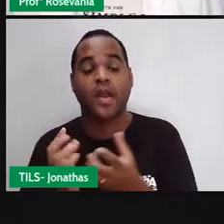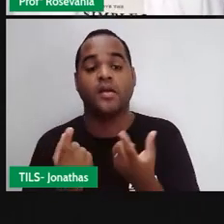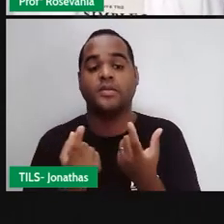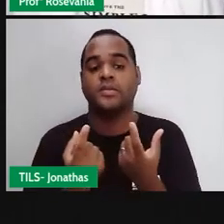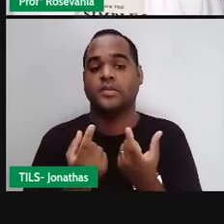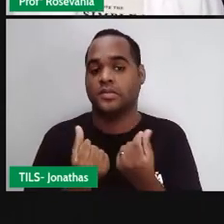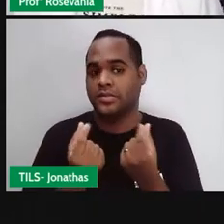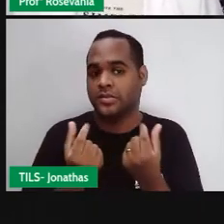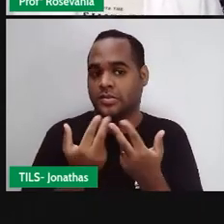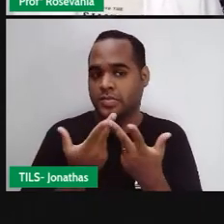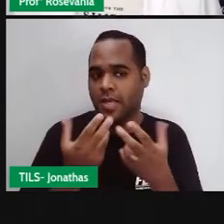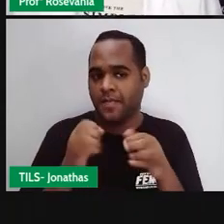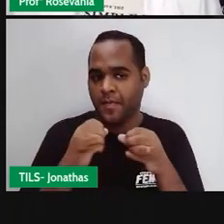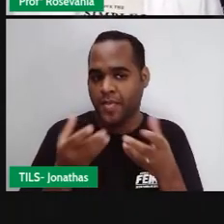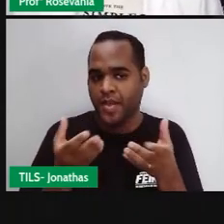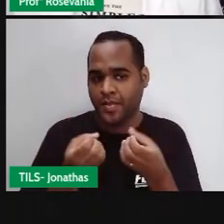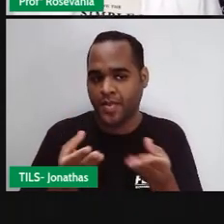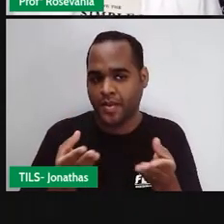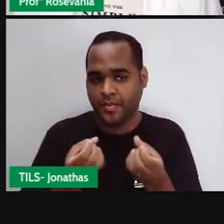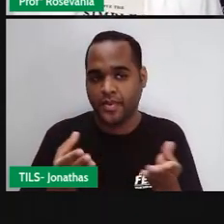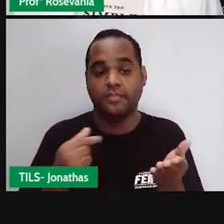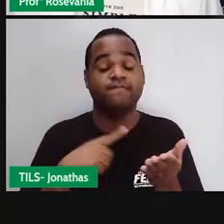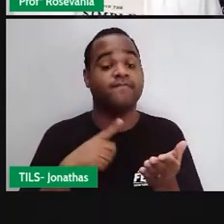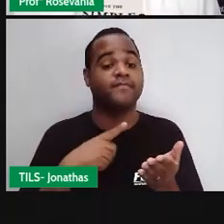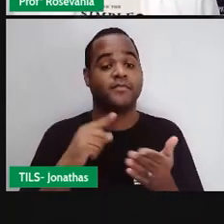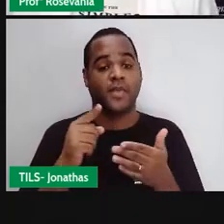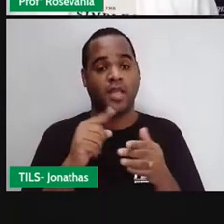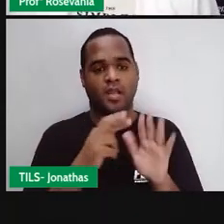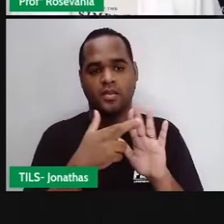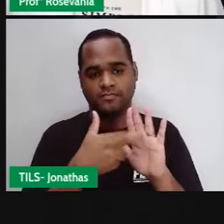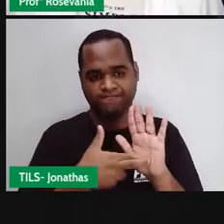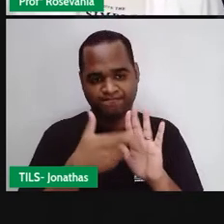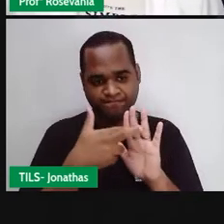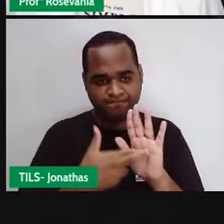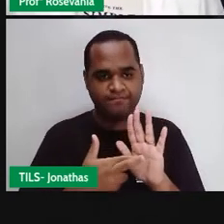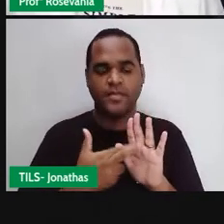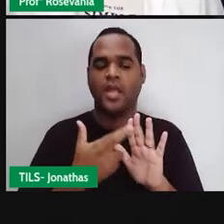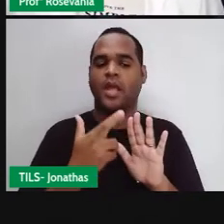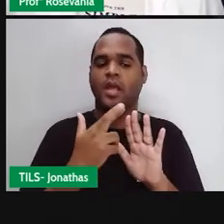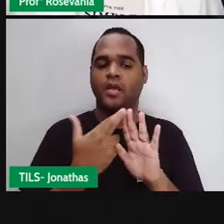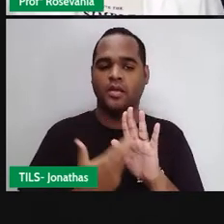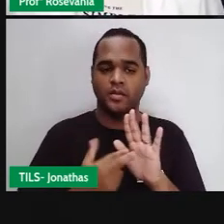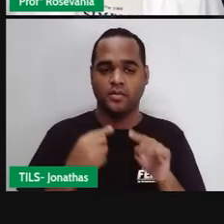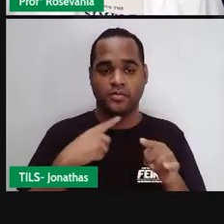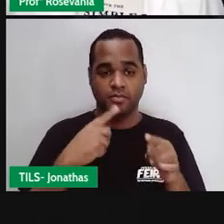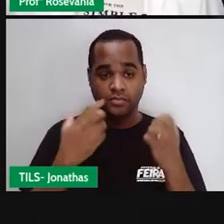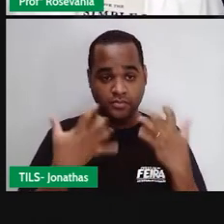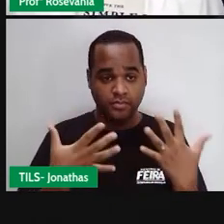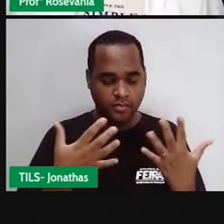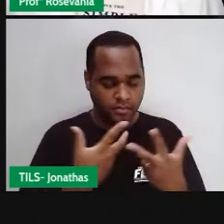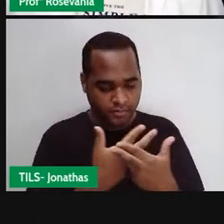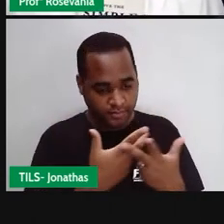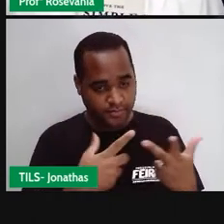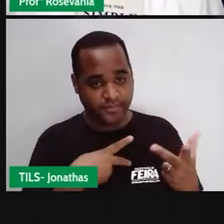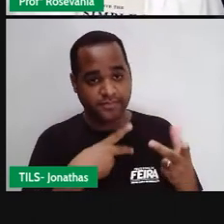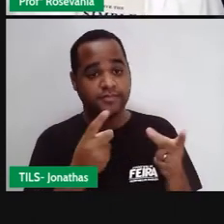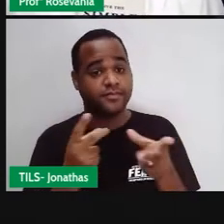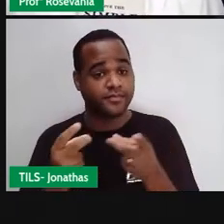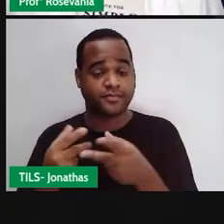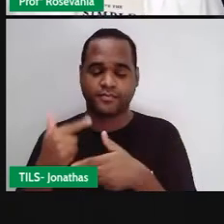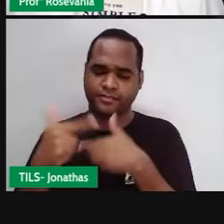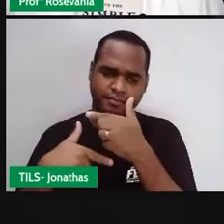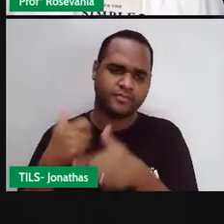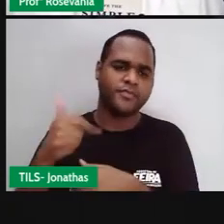mercado se regularia, né? A especulação financeira, a supervalorização de ações, e aí